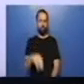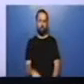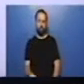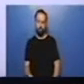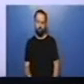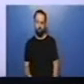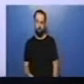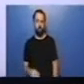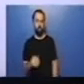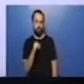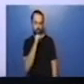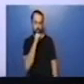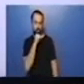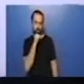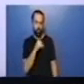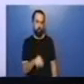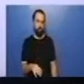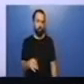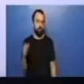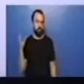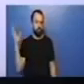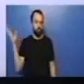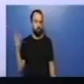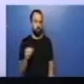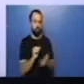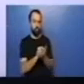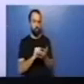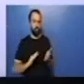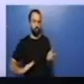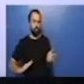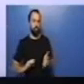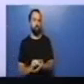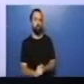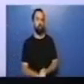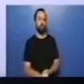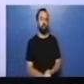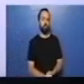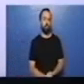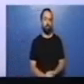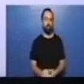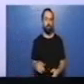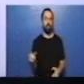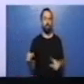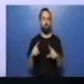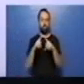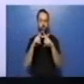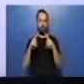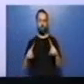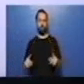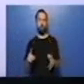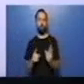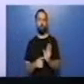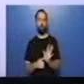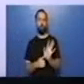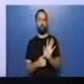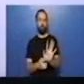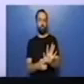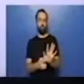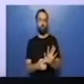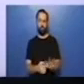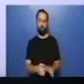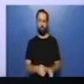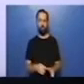Vamos pegar um exemplo. O exercício foi tirado do site Brasil Escola. O triângulo a seguir representa um triângulo que